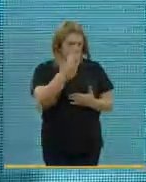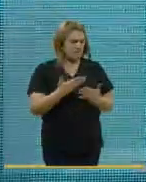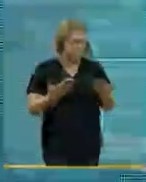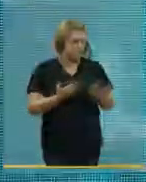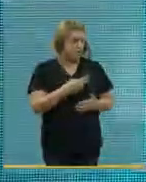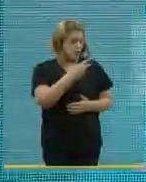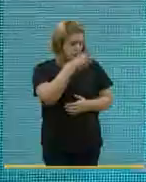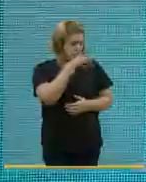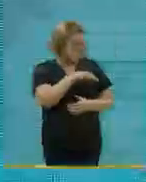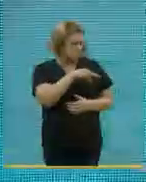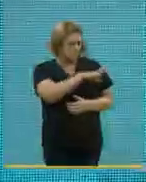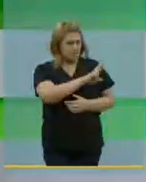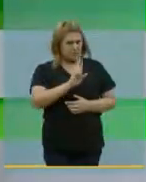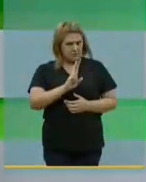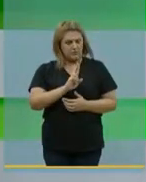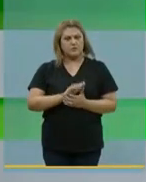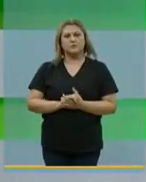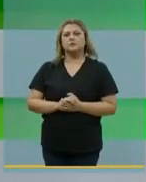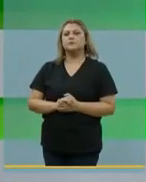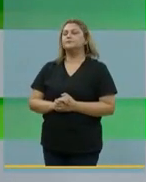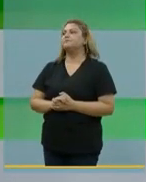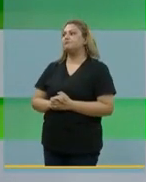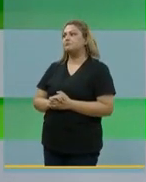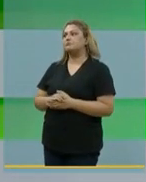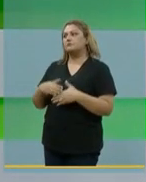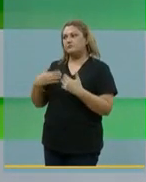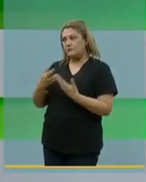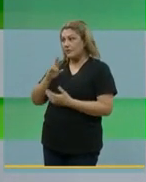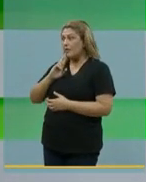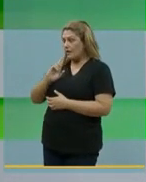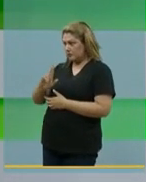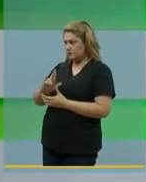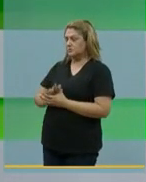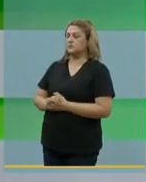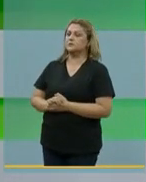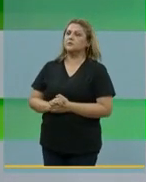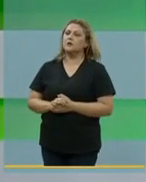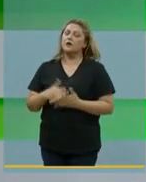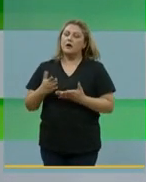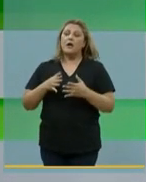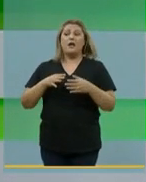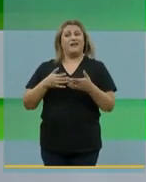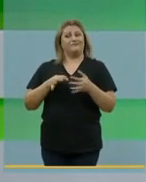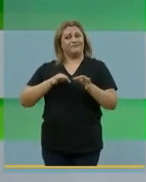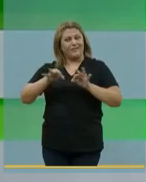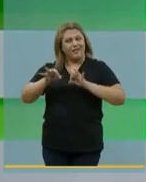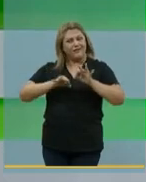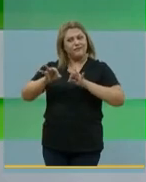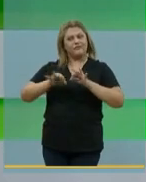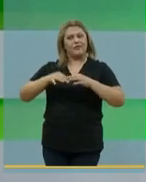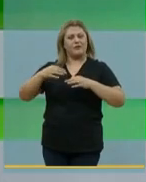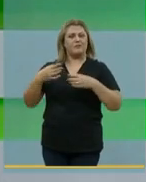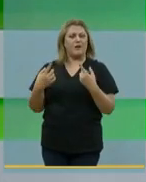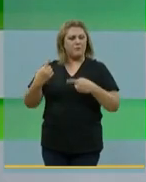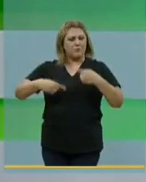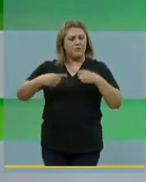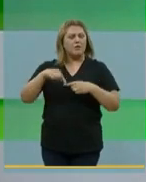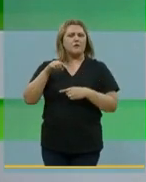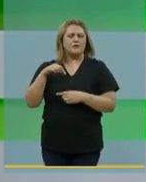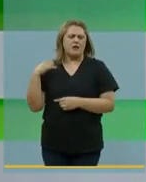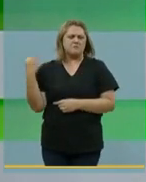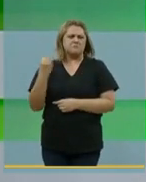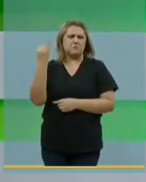dois minutos para a resposta responder ao júnior dizendo que a reforma política ela é essencial